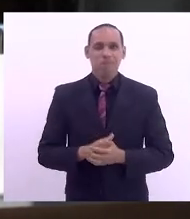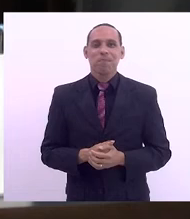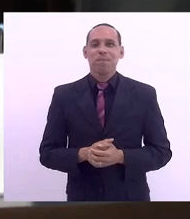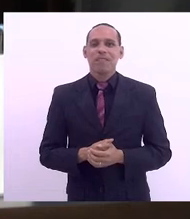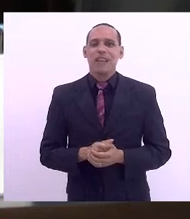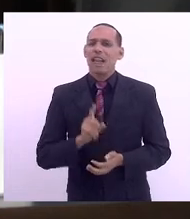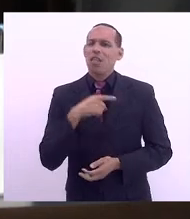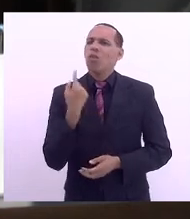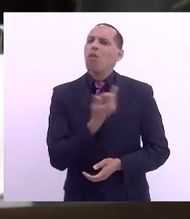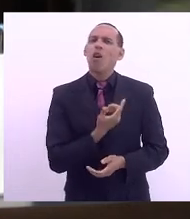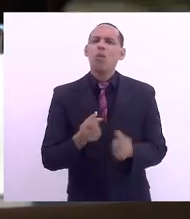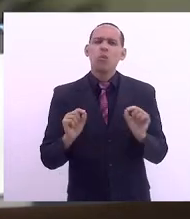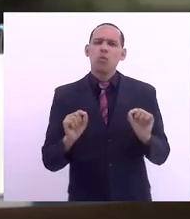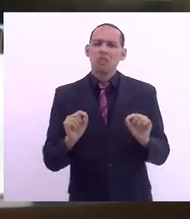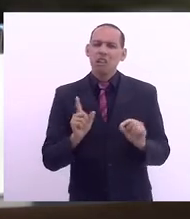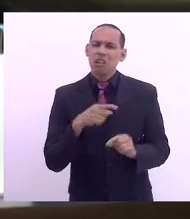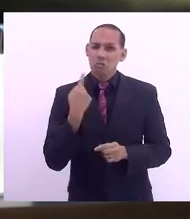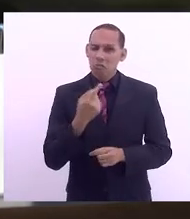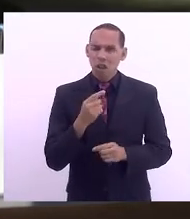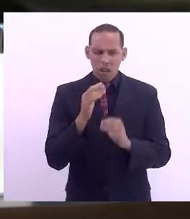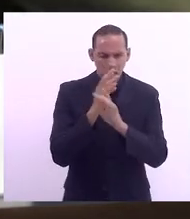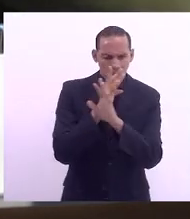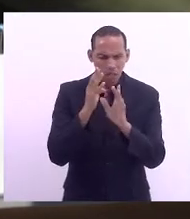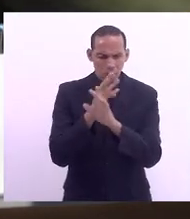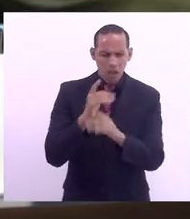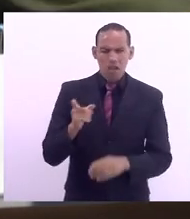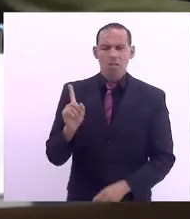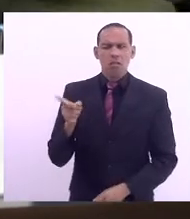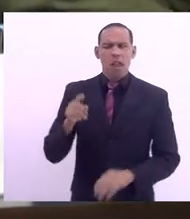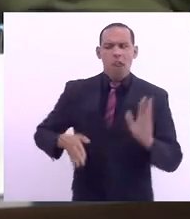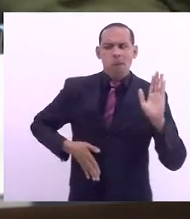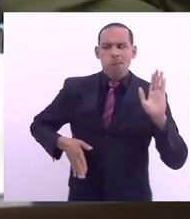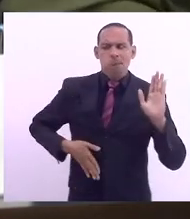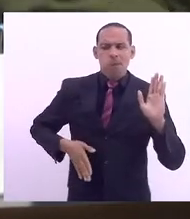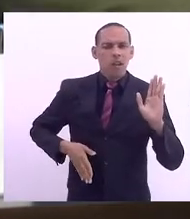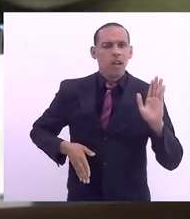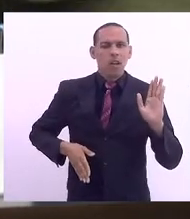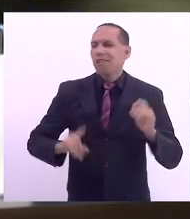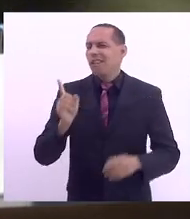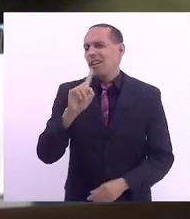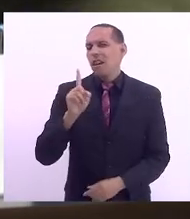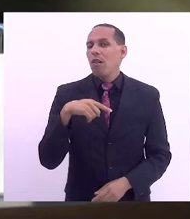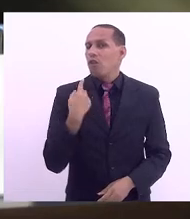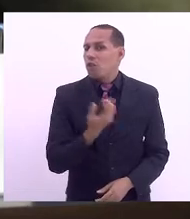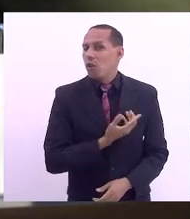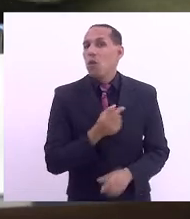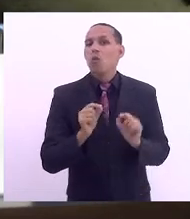nós não queremos ser elementos suspeitos. Nós não queremos ser suspeito padrão.